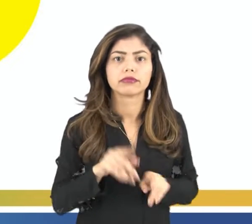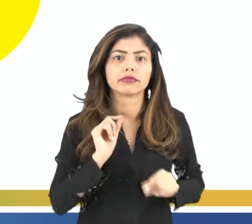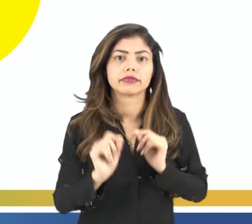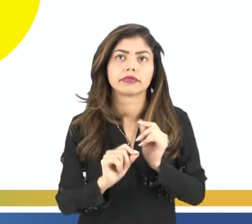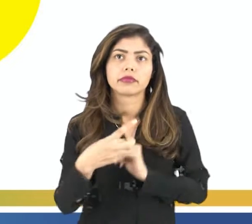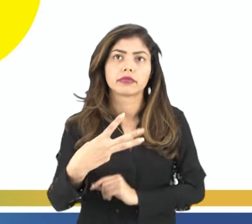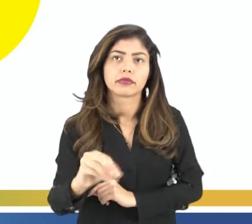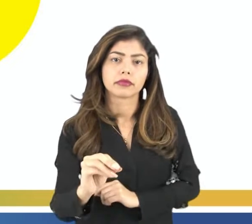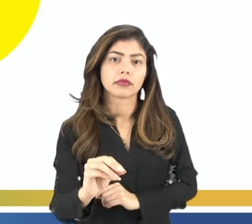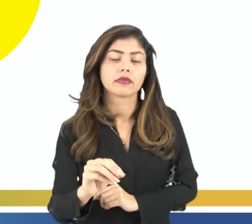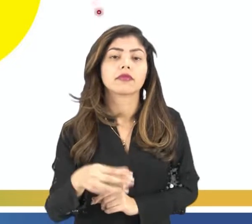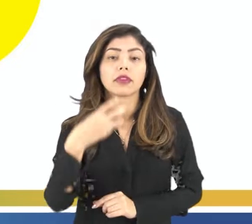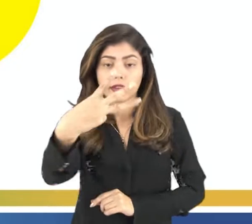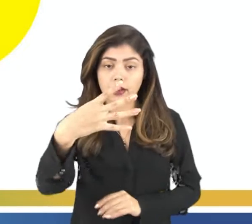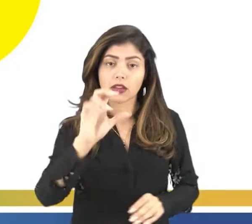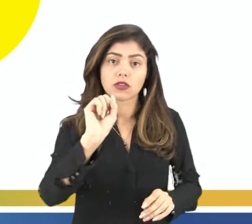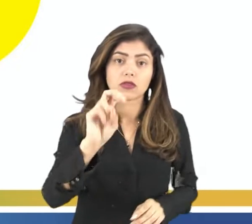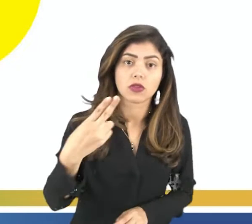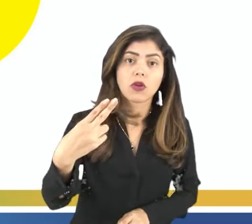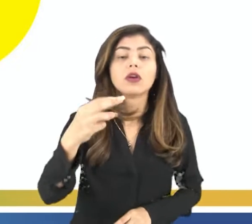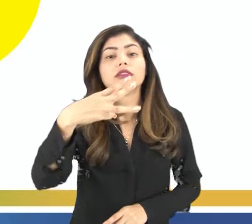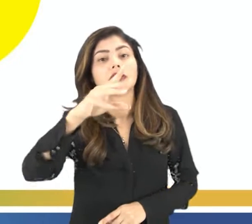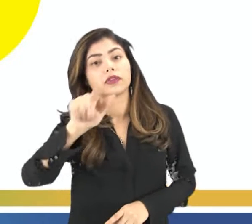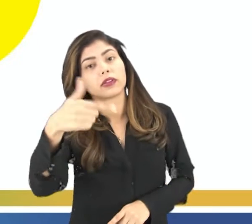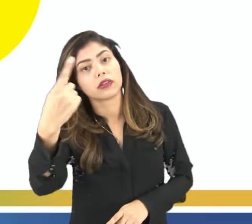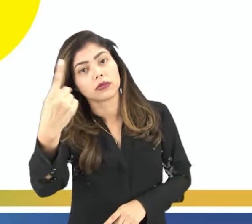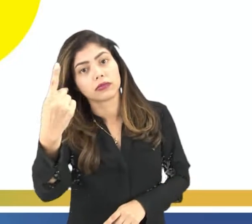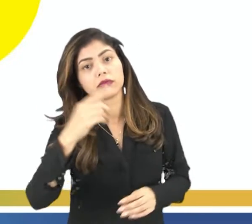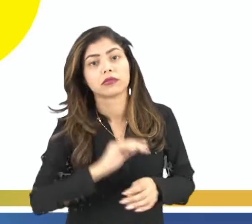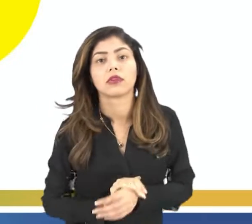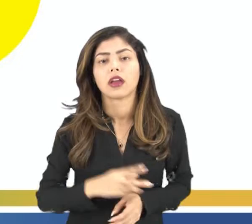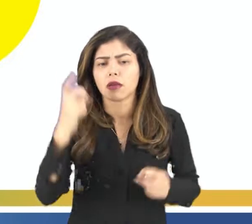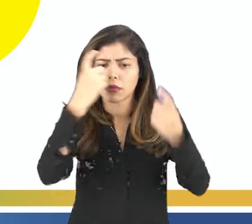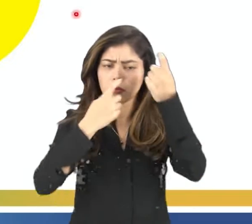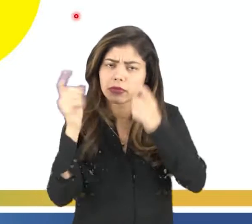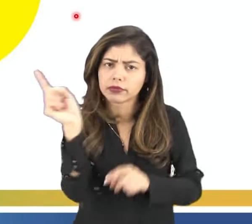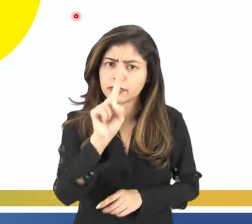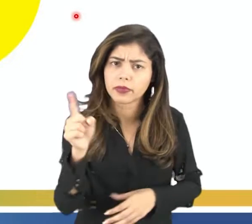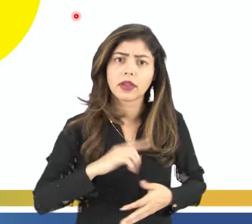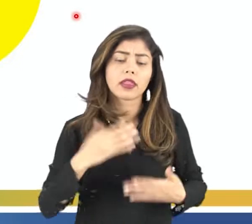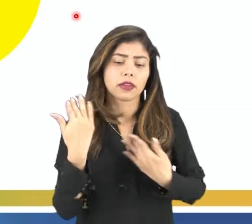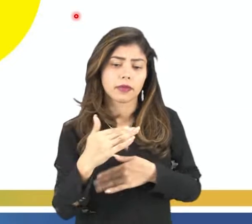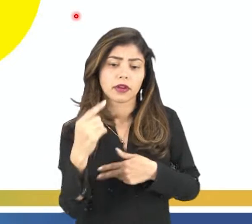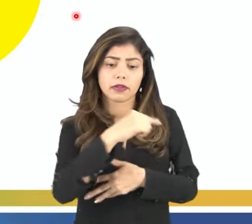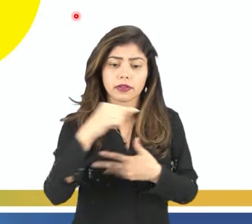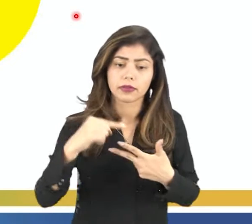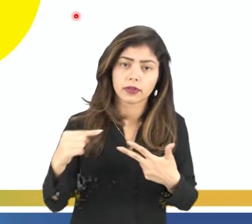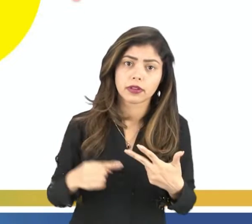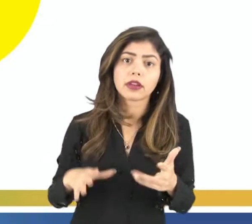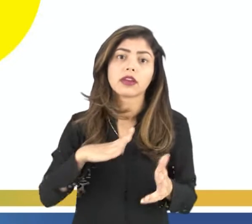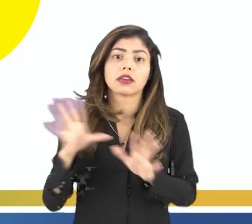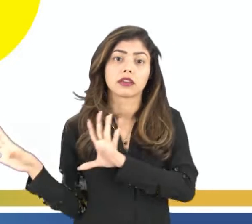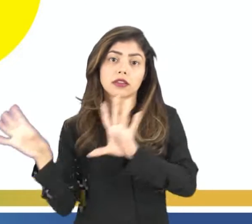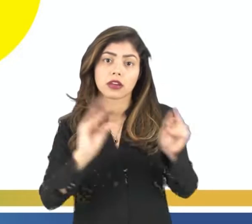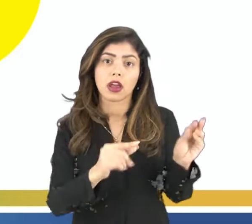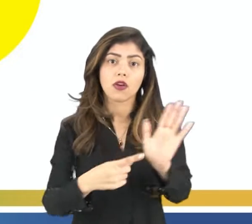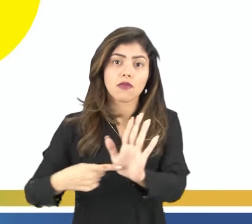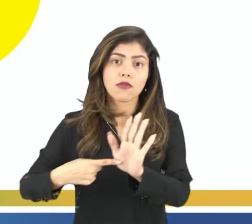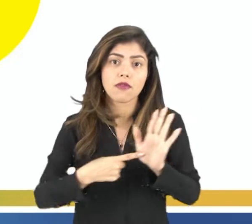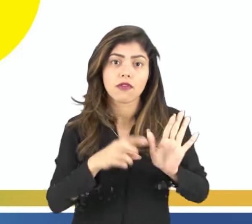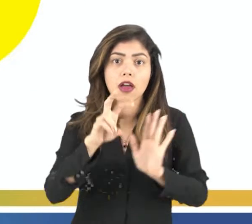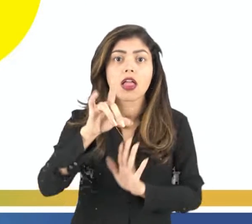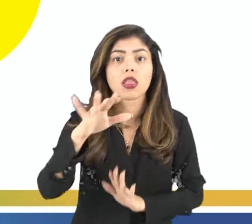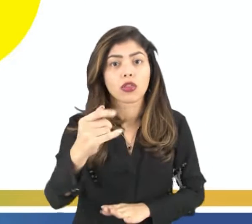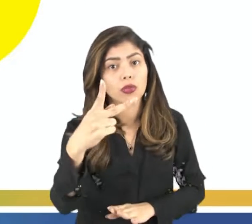3 ou então 3,1. Mas não fique preocupado, na prova do Enem, ele traz para você o valor